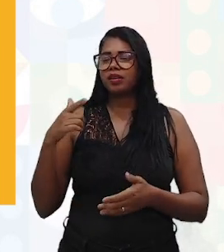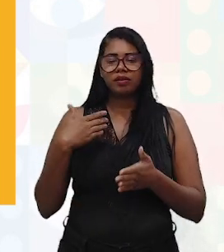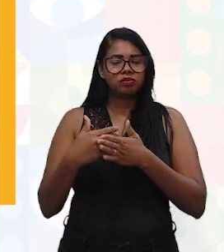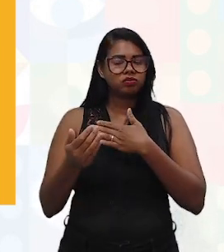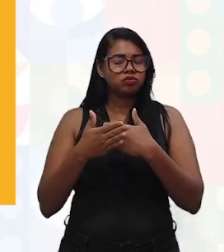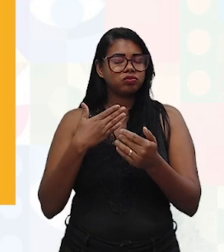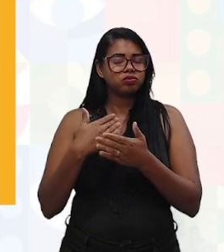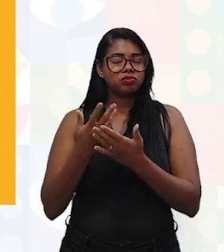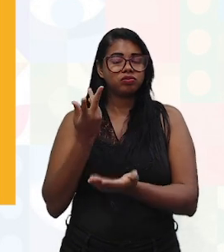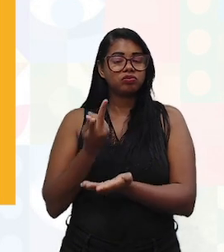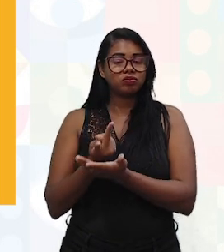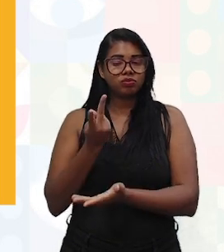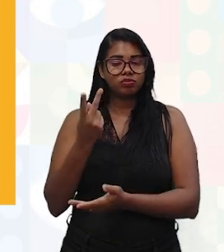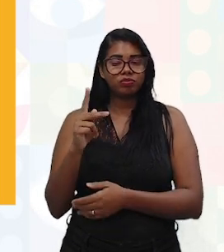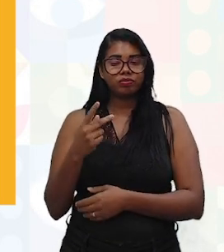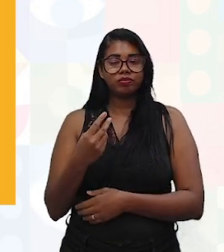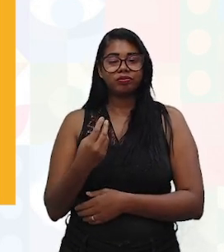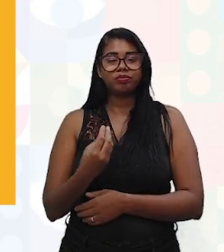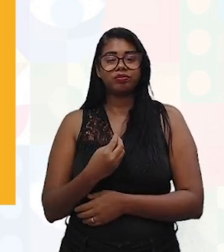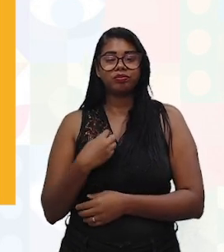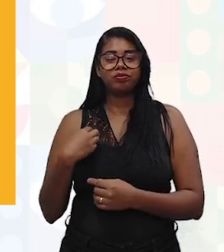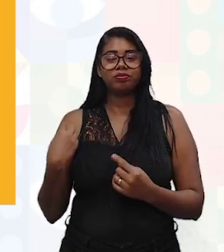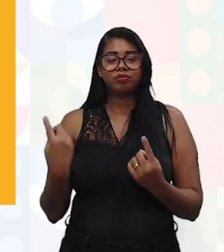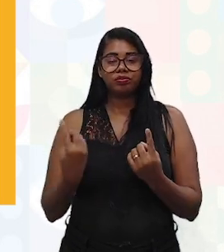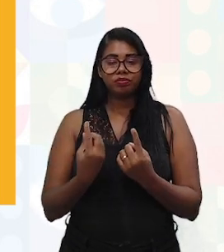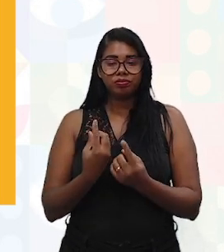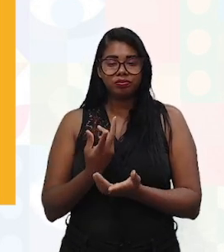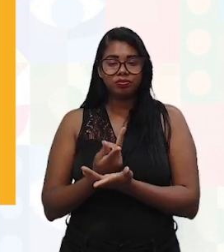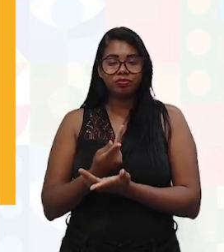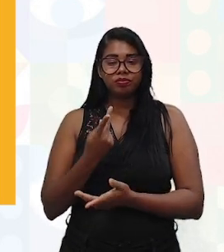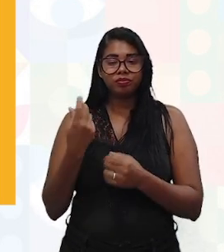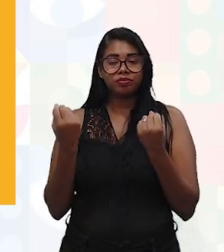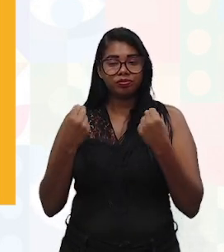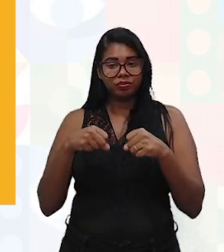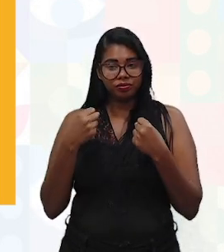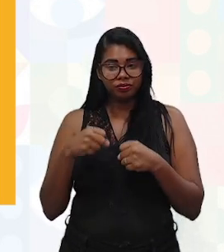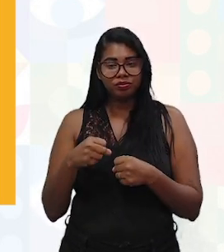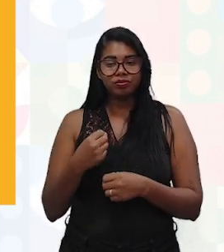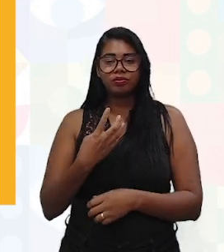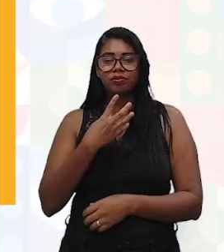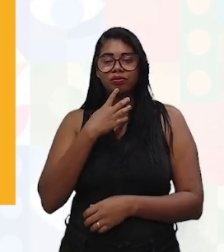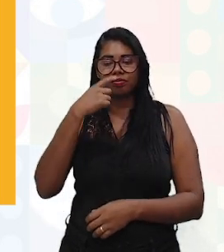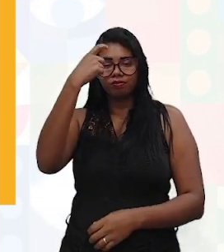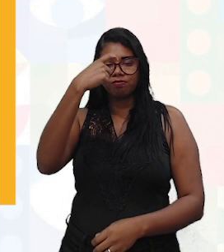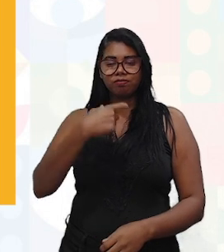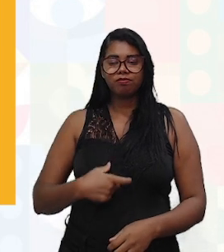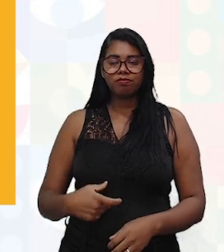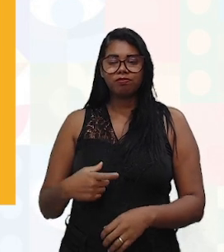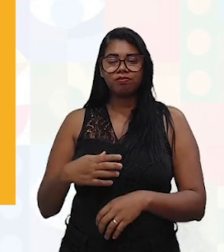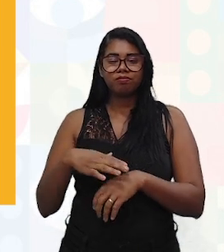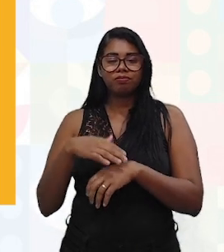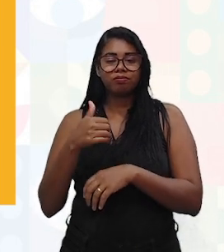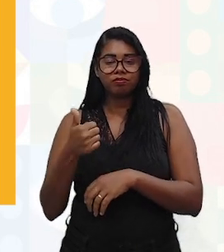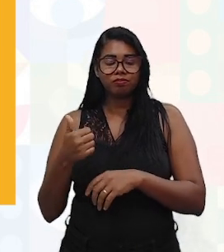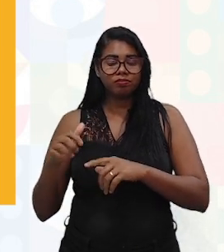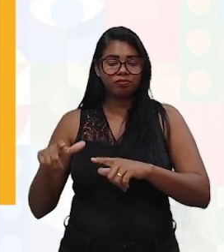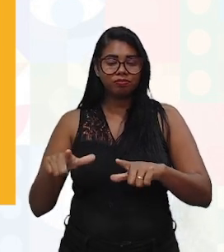importa o que esteja acontecendo ao meu redor, eu preciso me conhecer, conhecer o